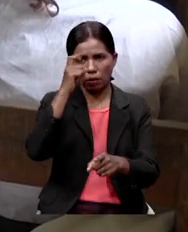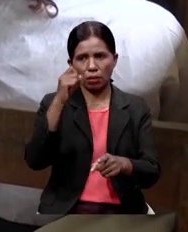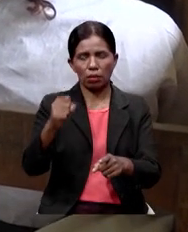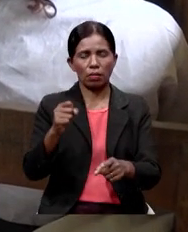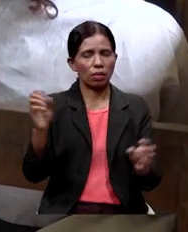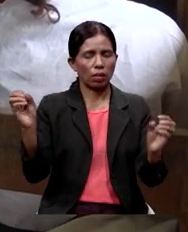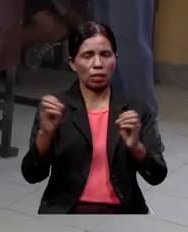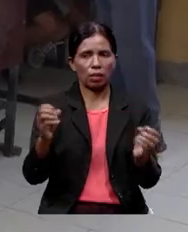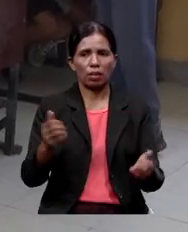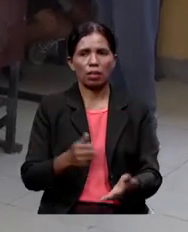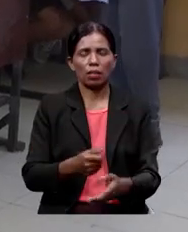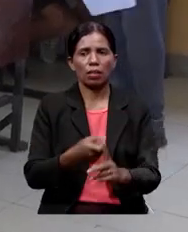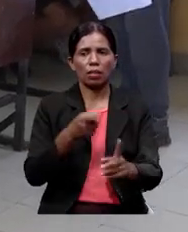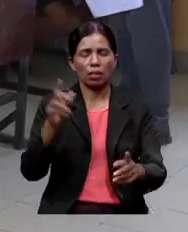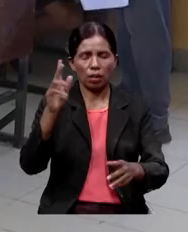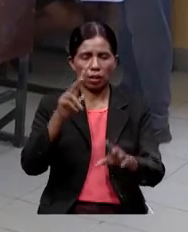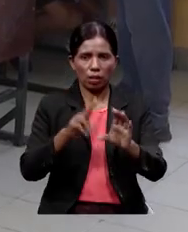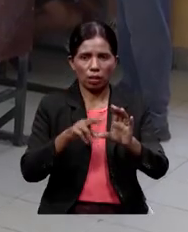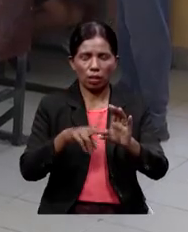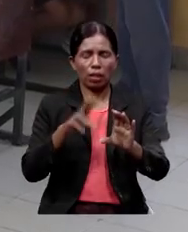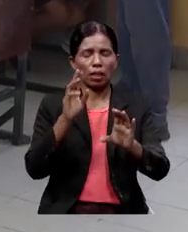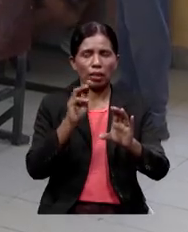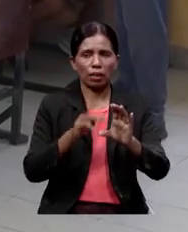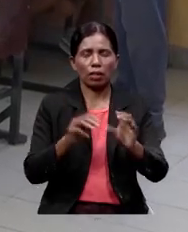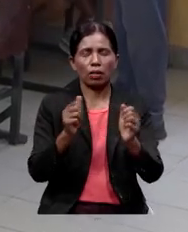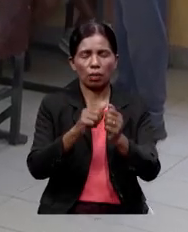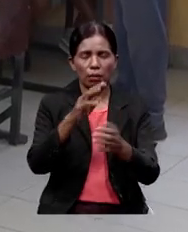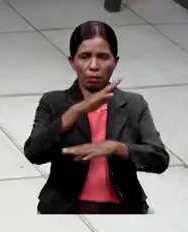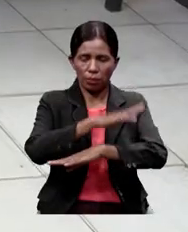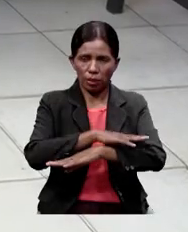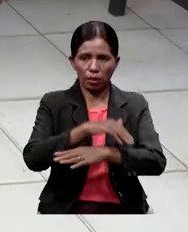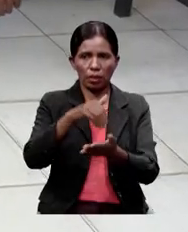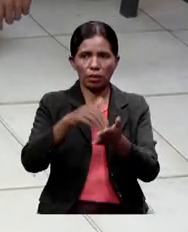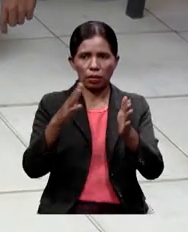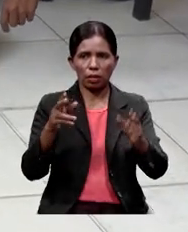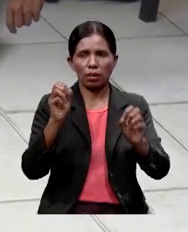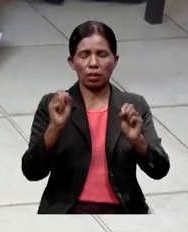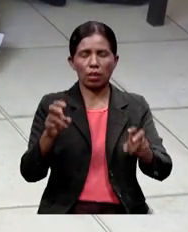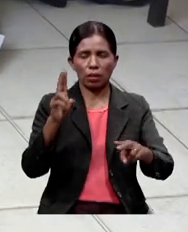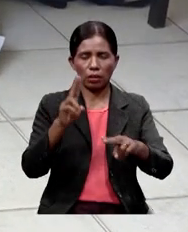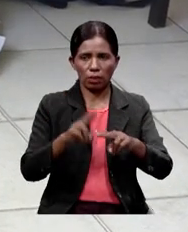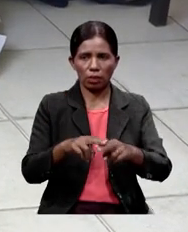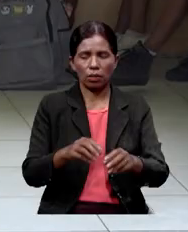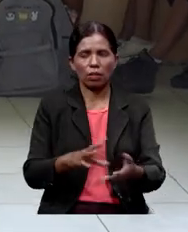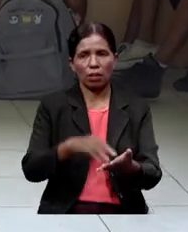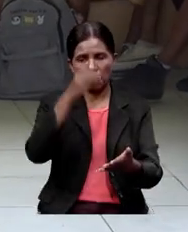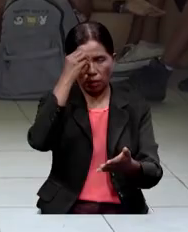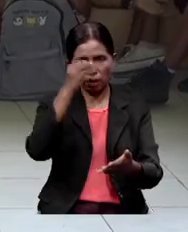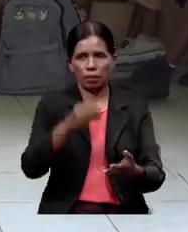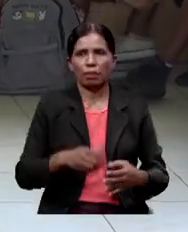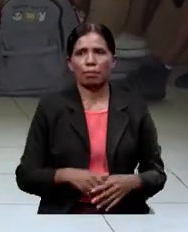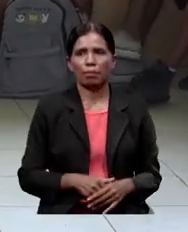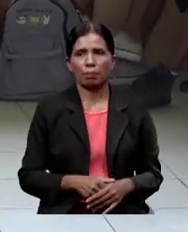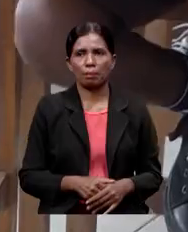menos facilidade liu-liu cadeira ou mesa, no ne estudante sirabalon tem que tur e herai rodituir processo